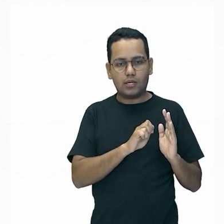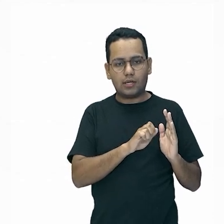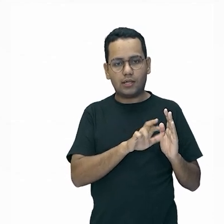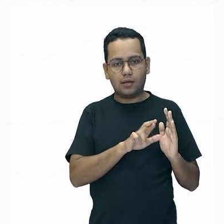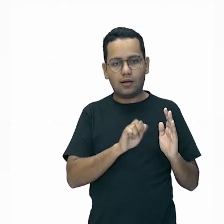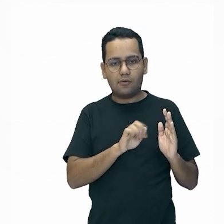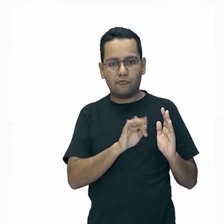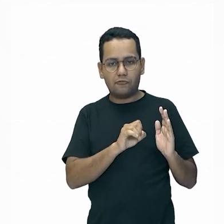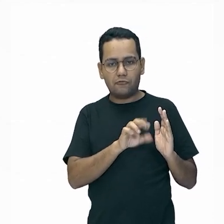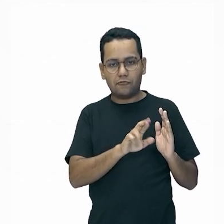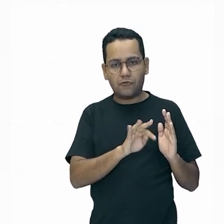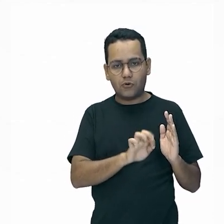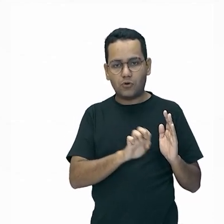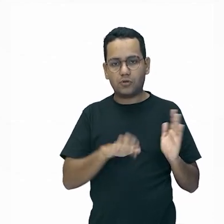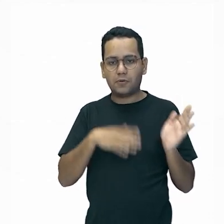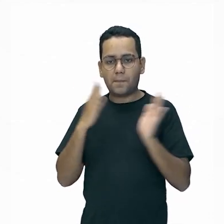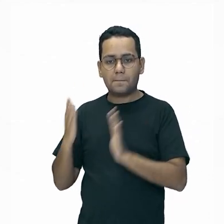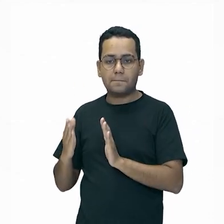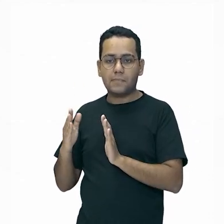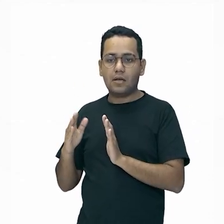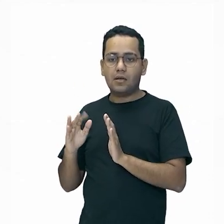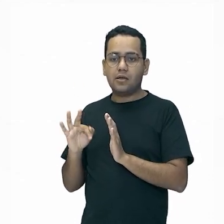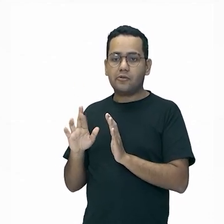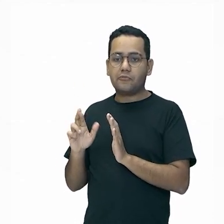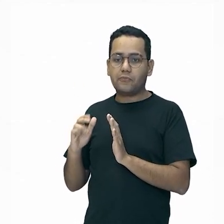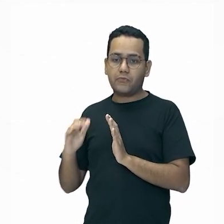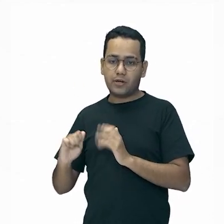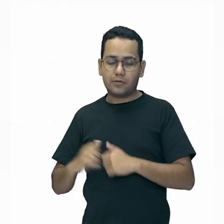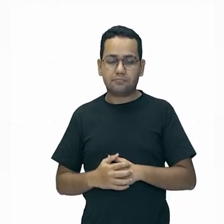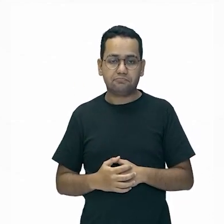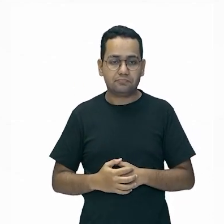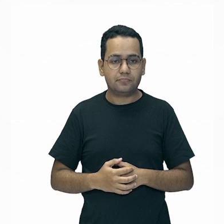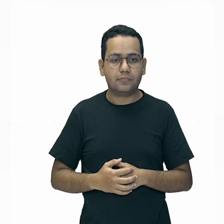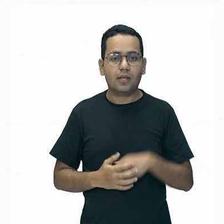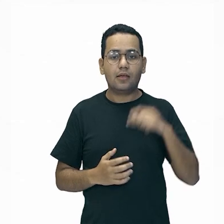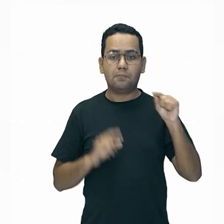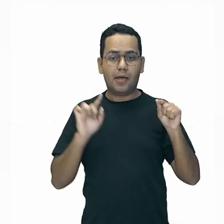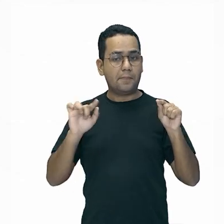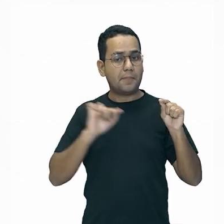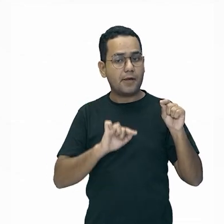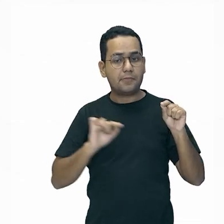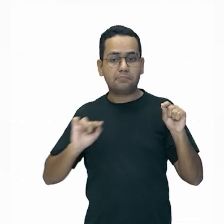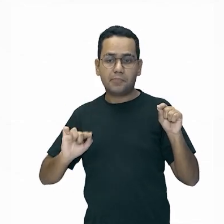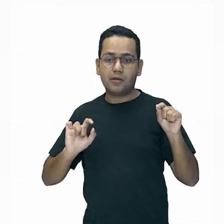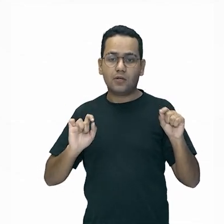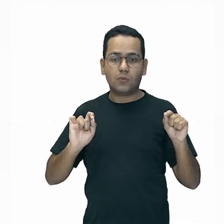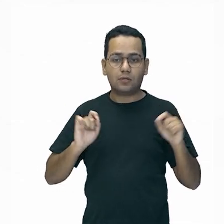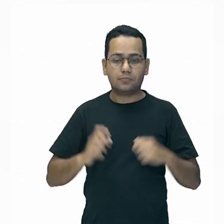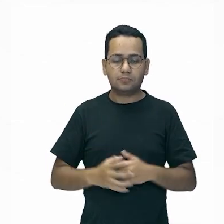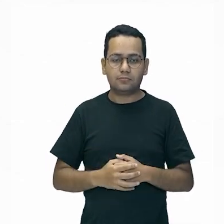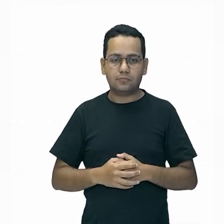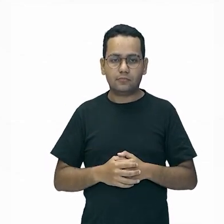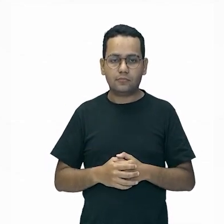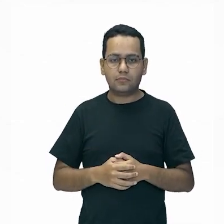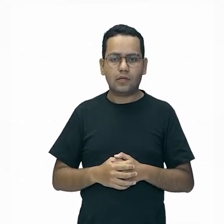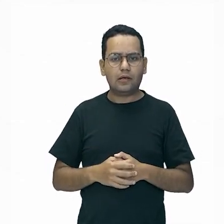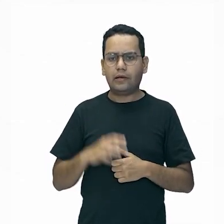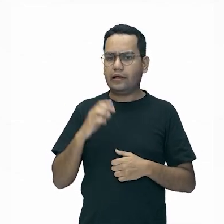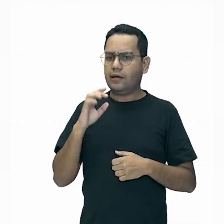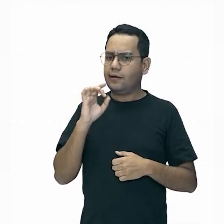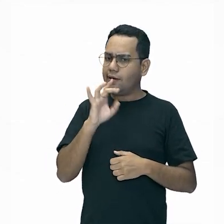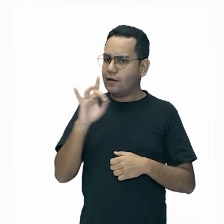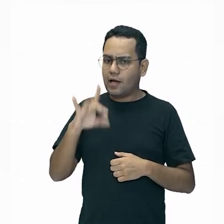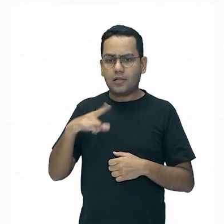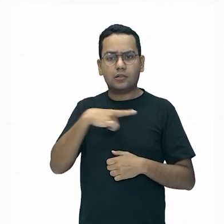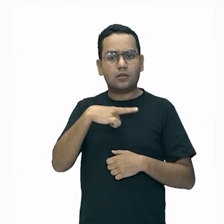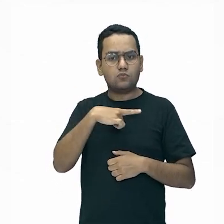força nuclear fraca, tá, pessoal? Cada uma delas vai ter aí um comportamento, tá, pessoal? Cada